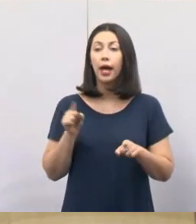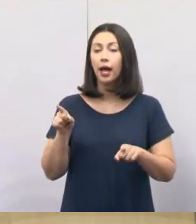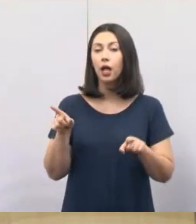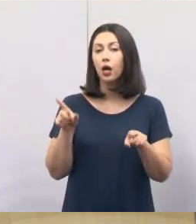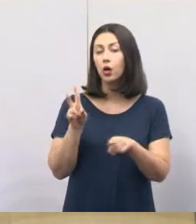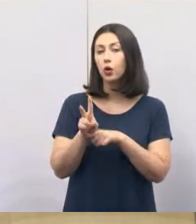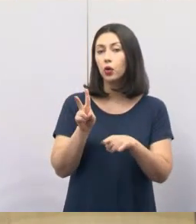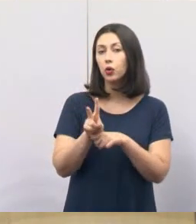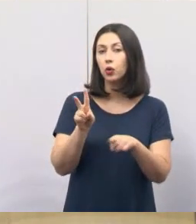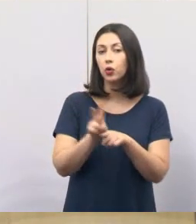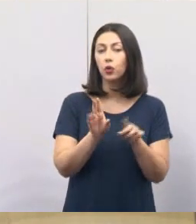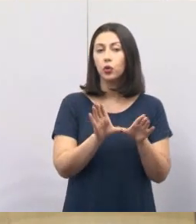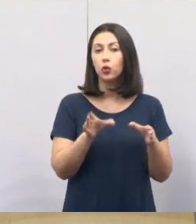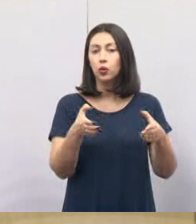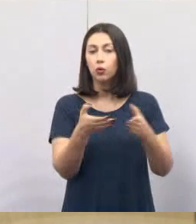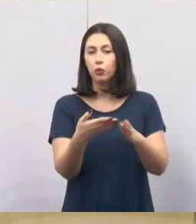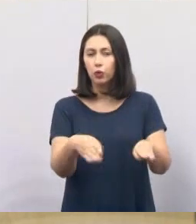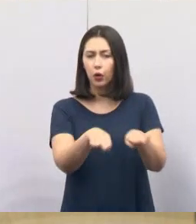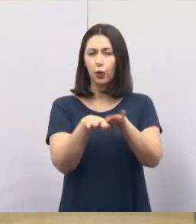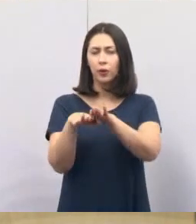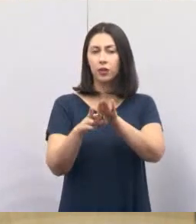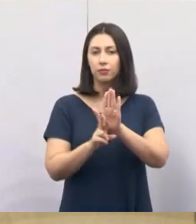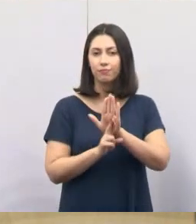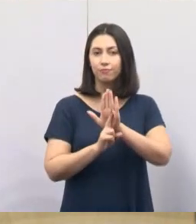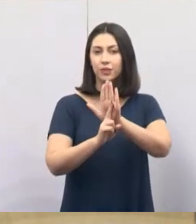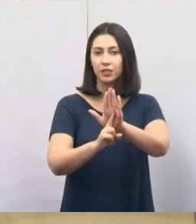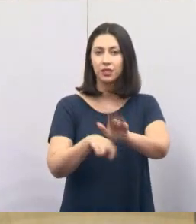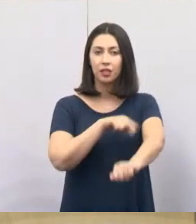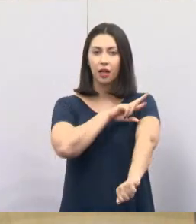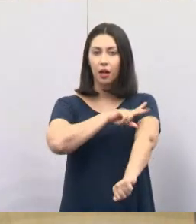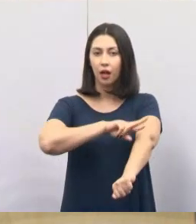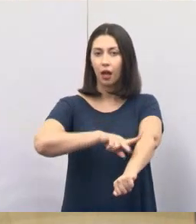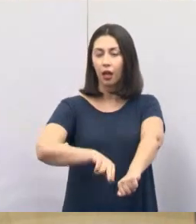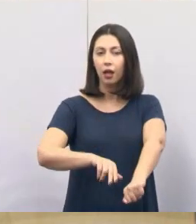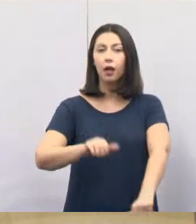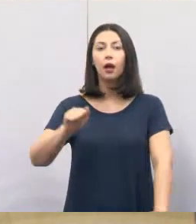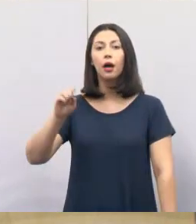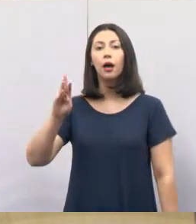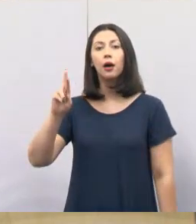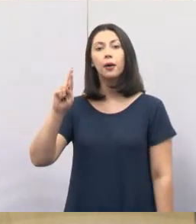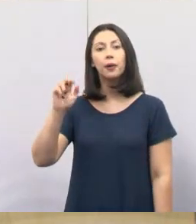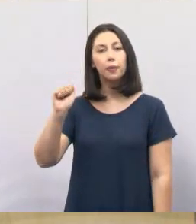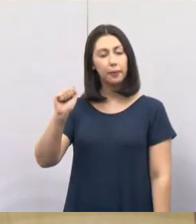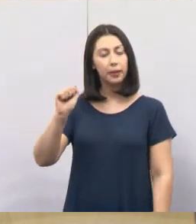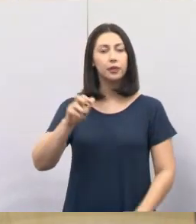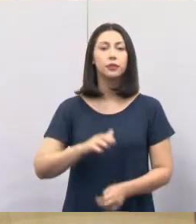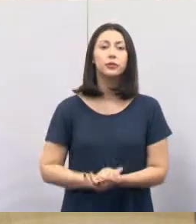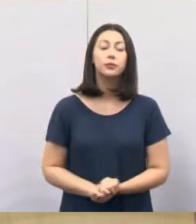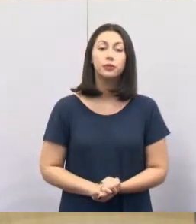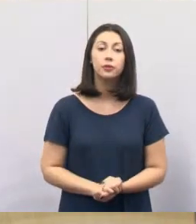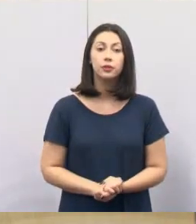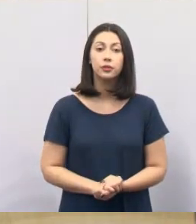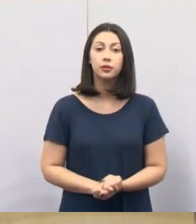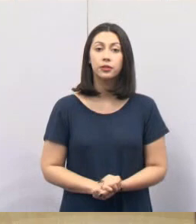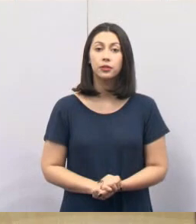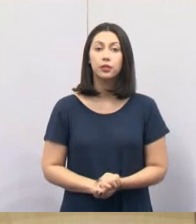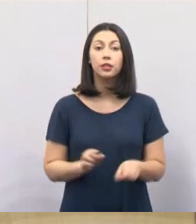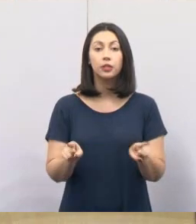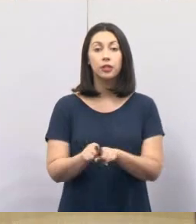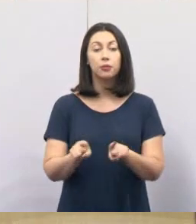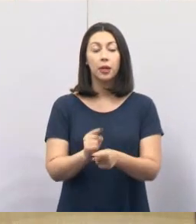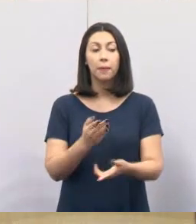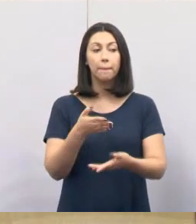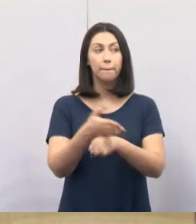Comitê de Equidade e Representatividade Racial da ABRA, Associação Brasileira de Autores e Roteiristas, e participa